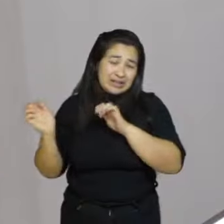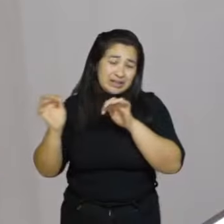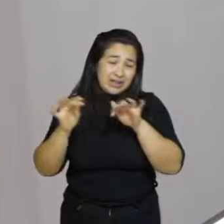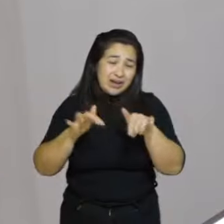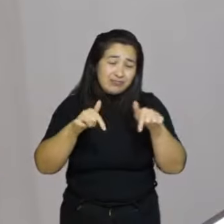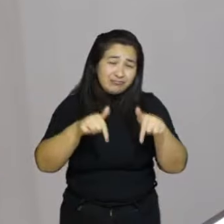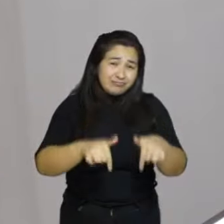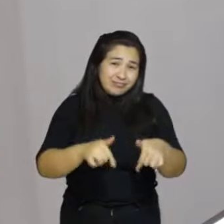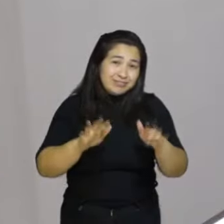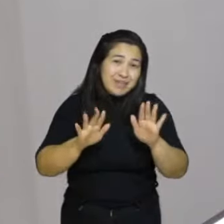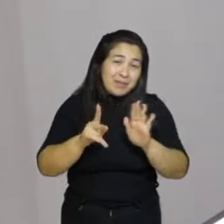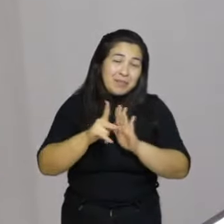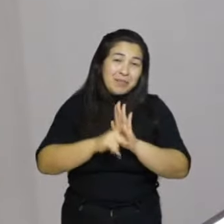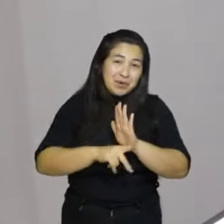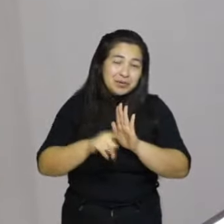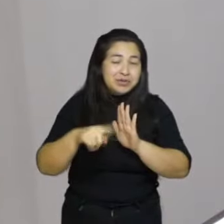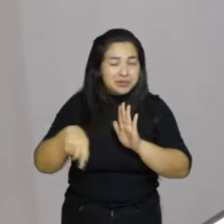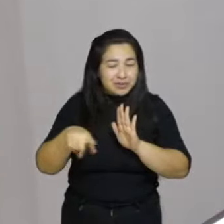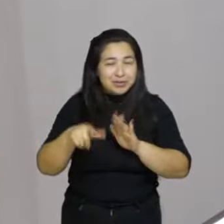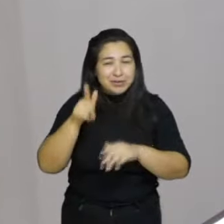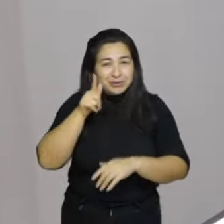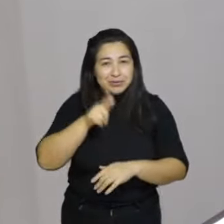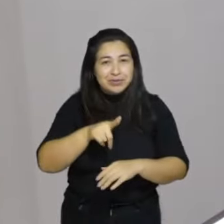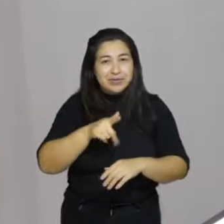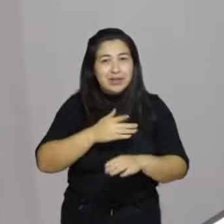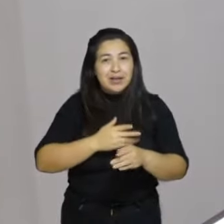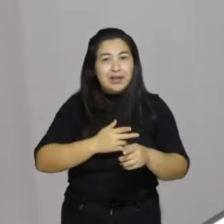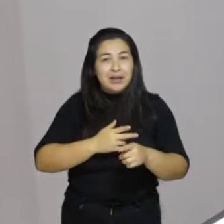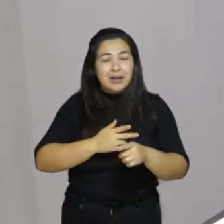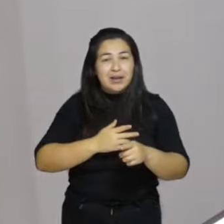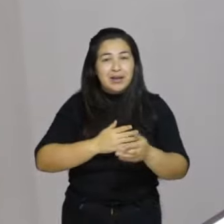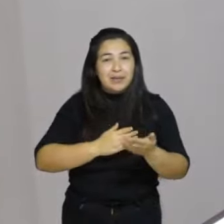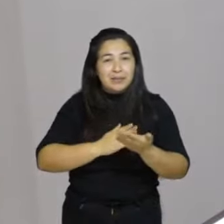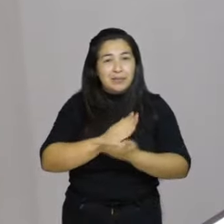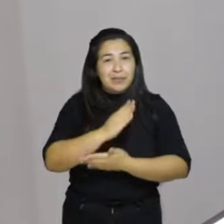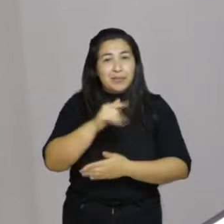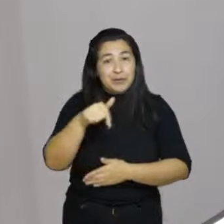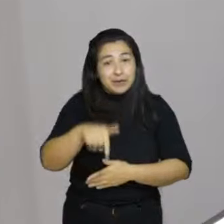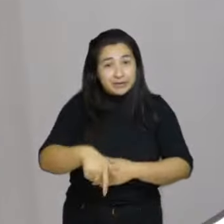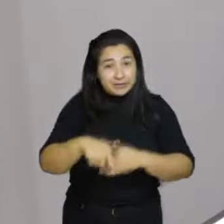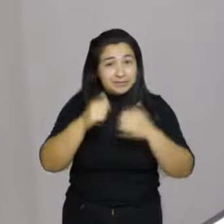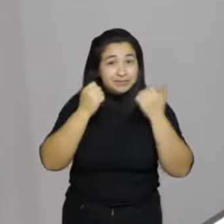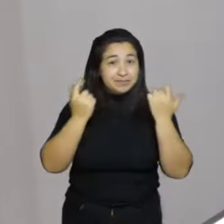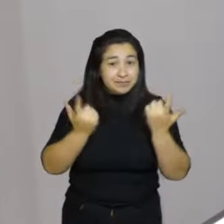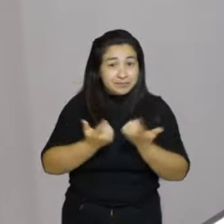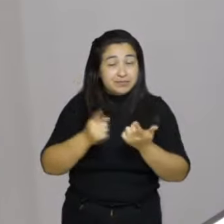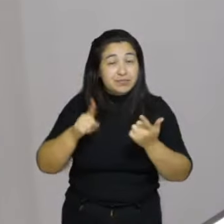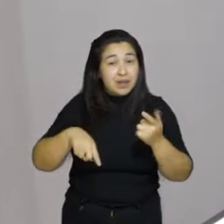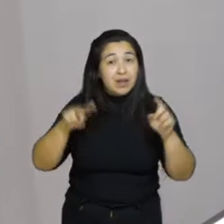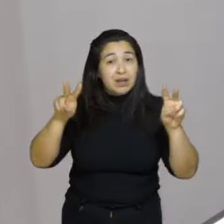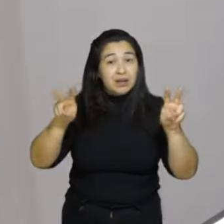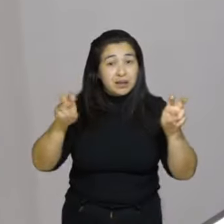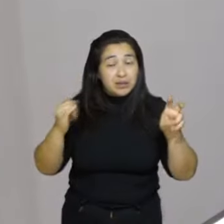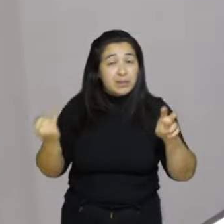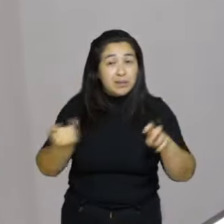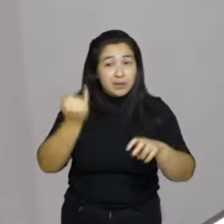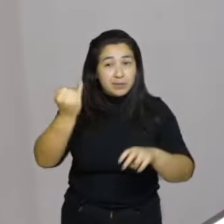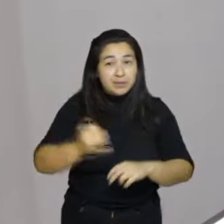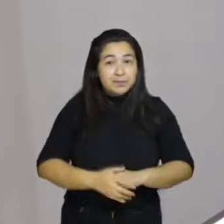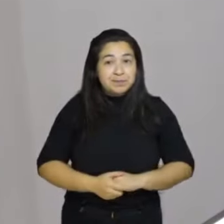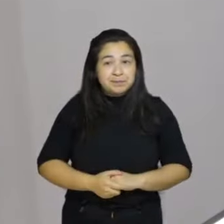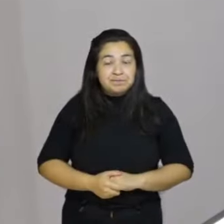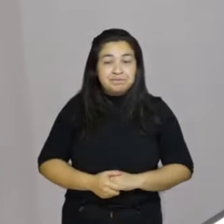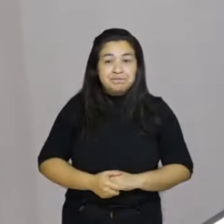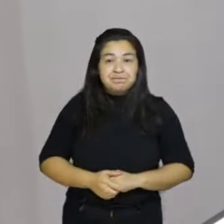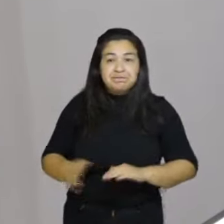Neves terá êxito aqui na Assembleia Legislativa porque com certeza é um tema de suma importância só para colocar o